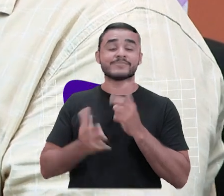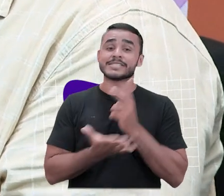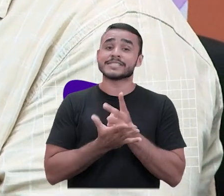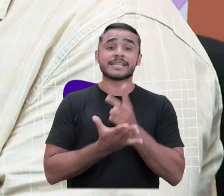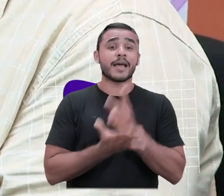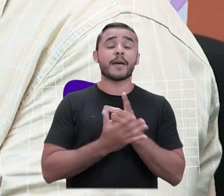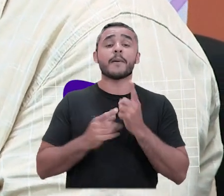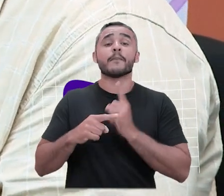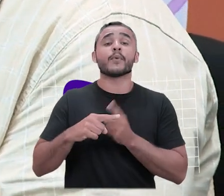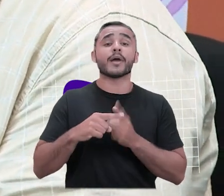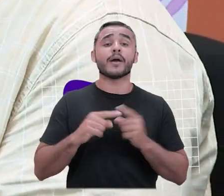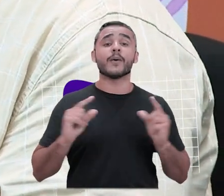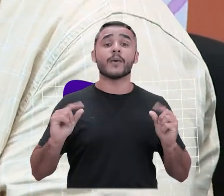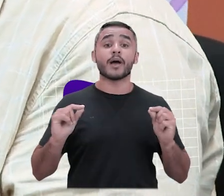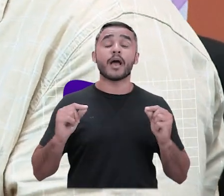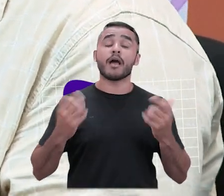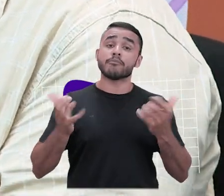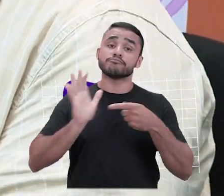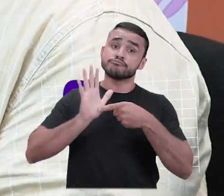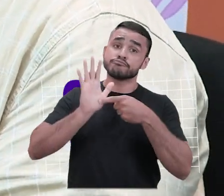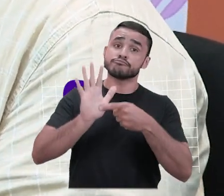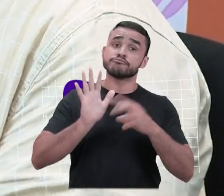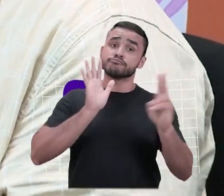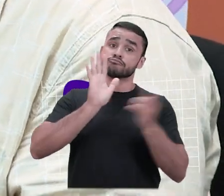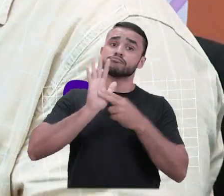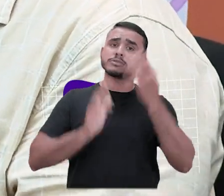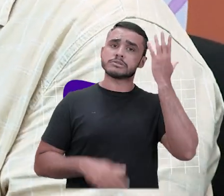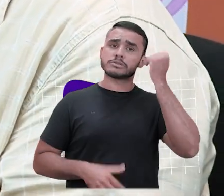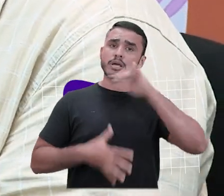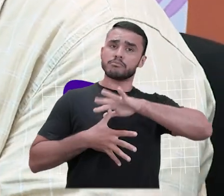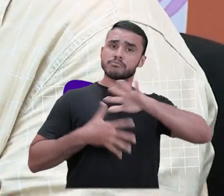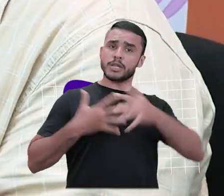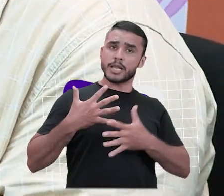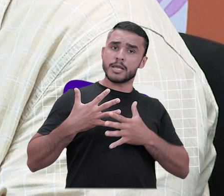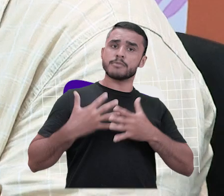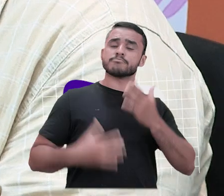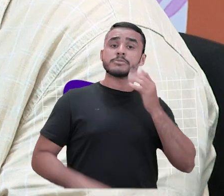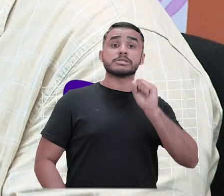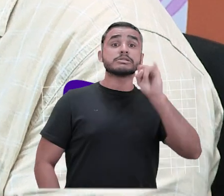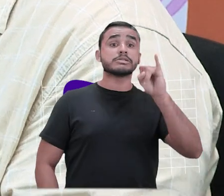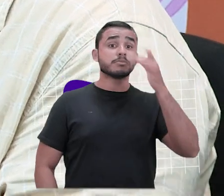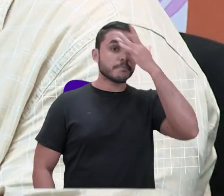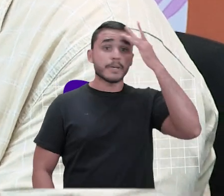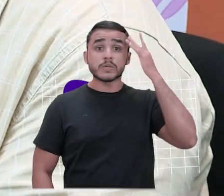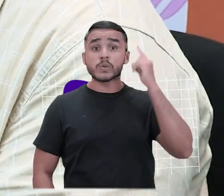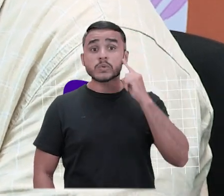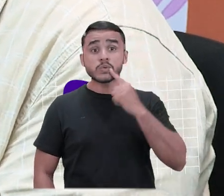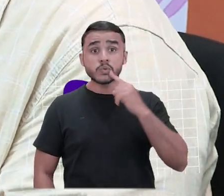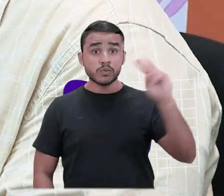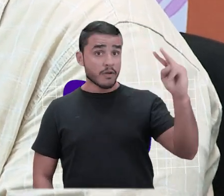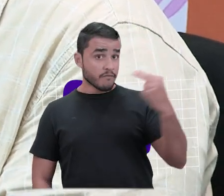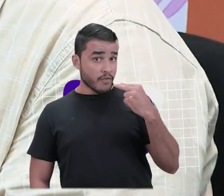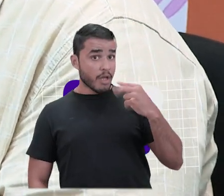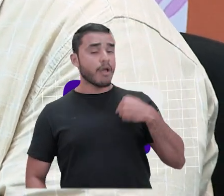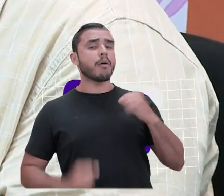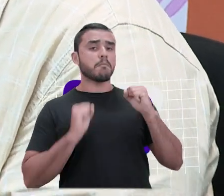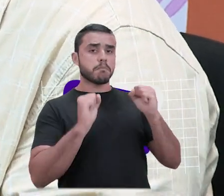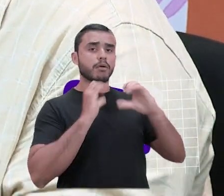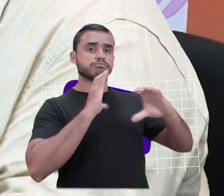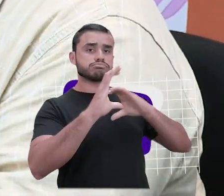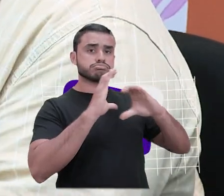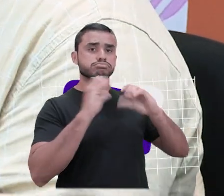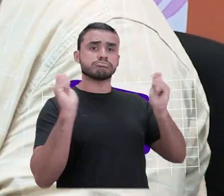É porque justamente para sinalizar, né, que eu sei Libras e se um surdo estiver próximo, precisar, eu posso tentar auxiliar,